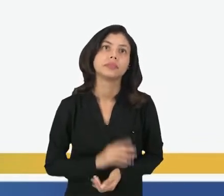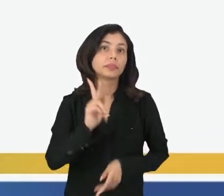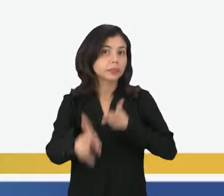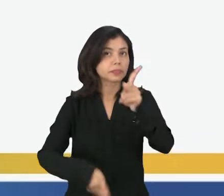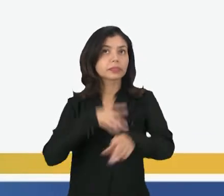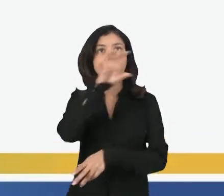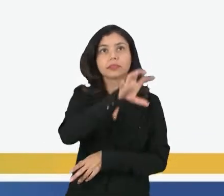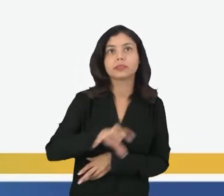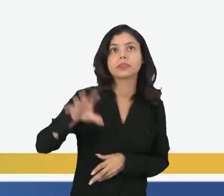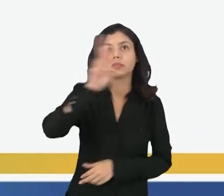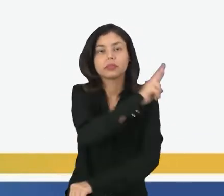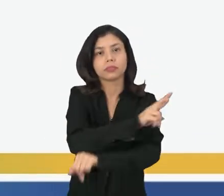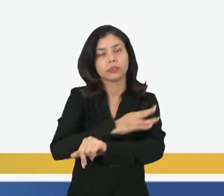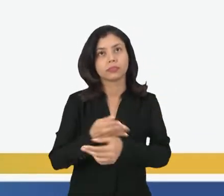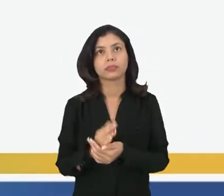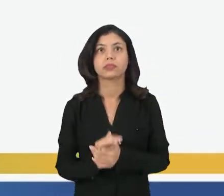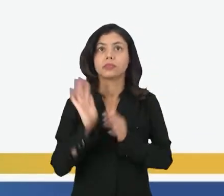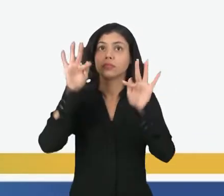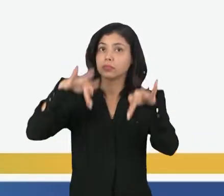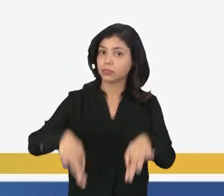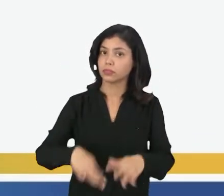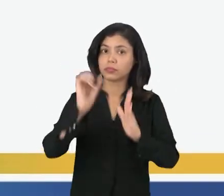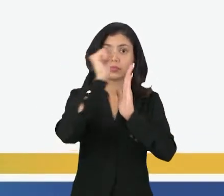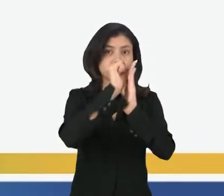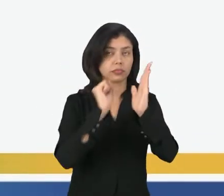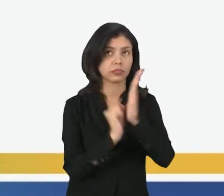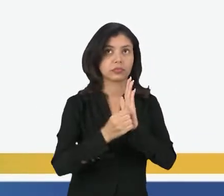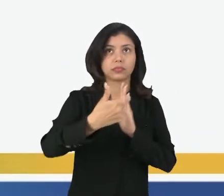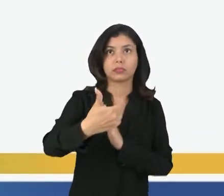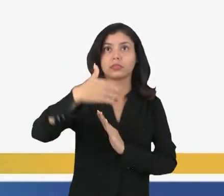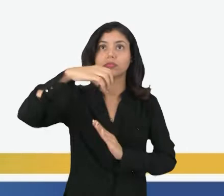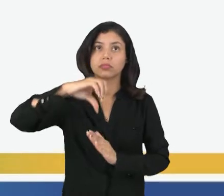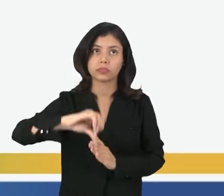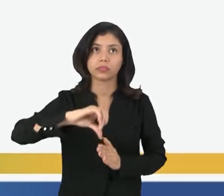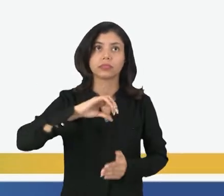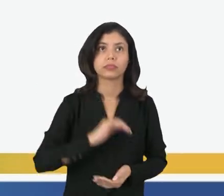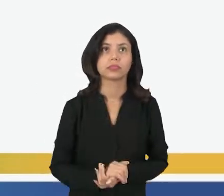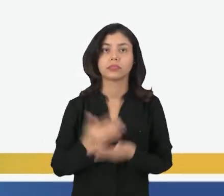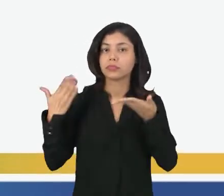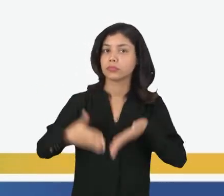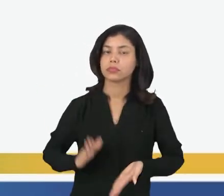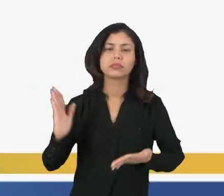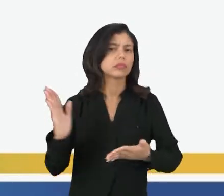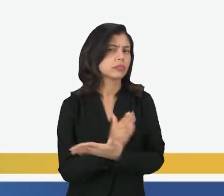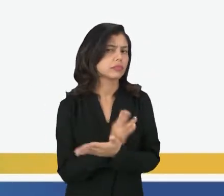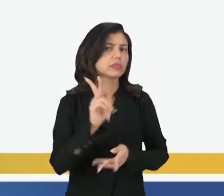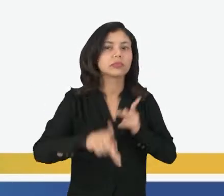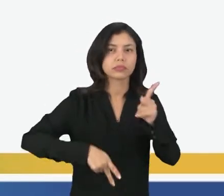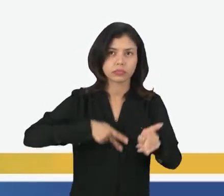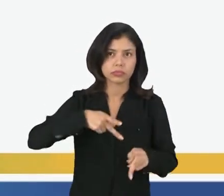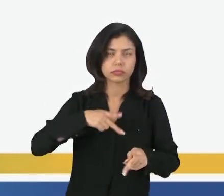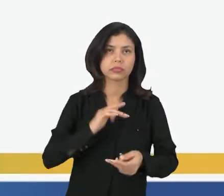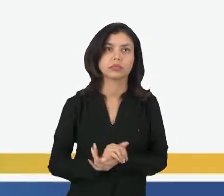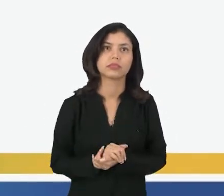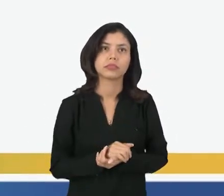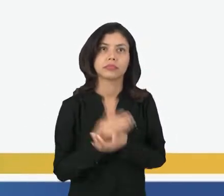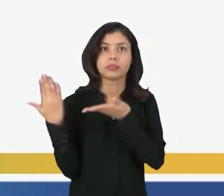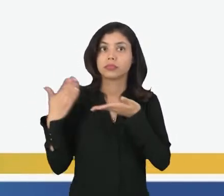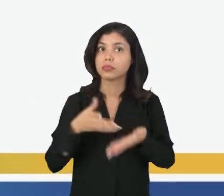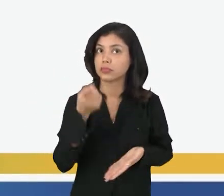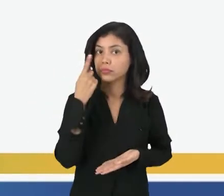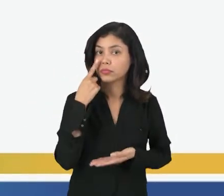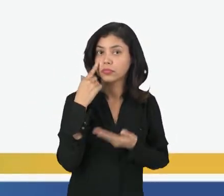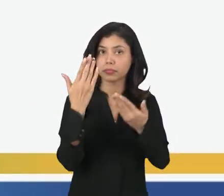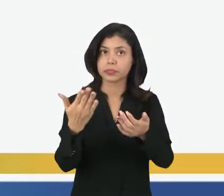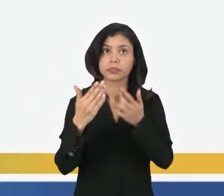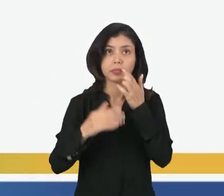O povoamento da região de Rio Branco se deu no final do século XIX, com a chegada de alguns povos. Olhem